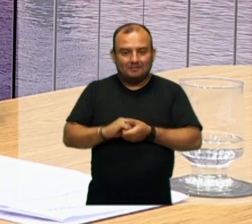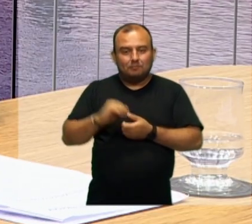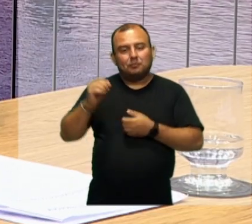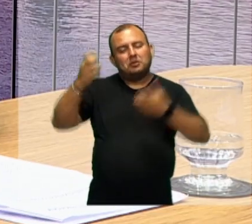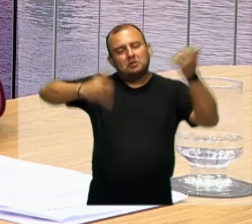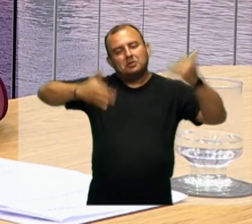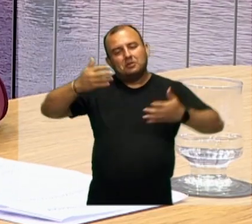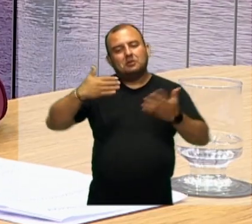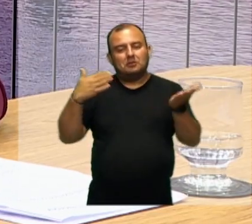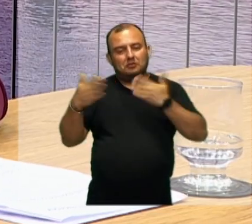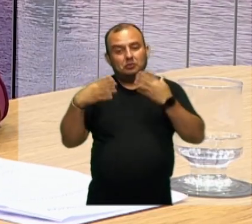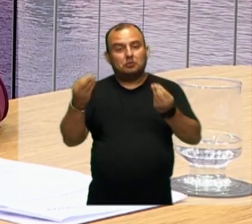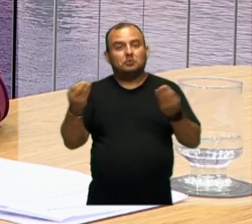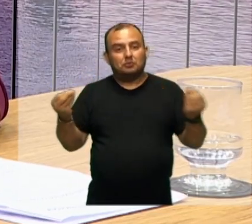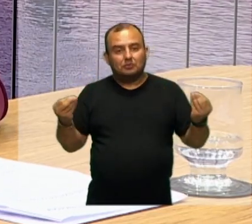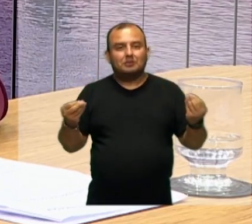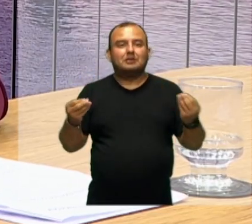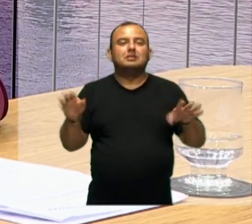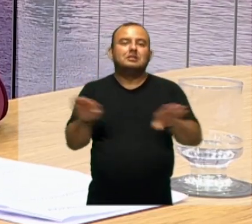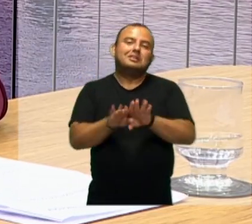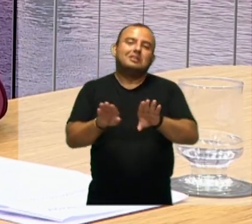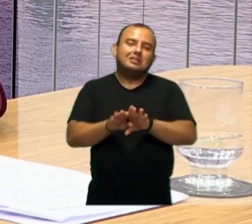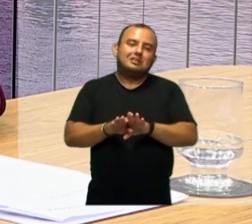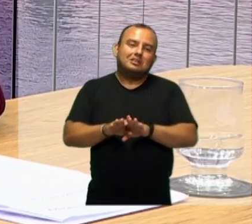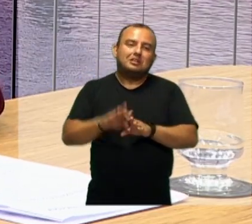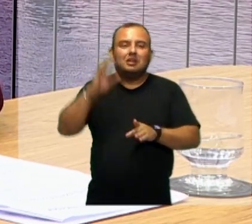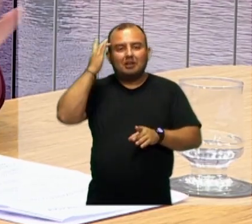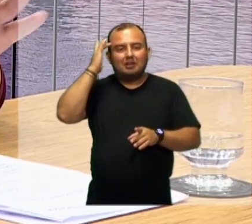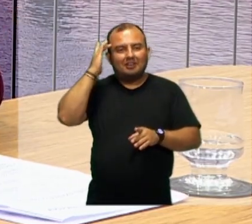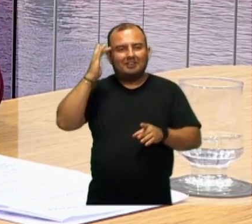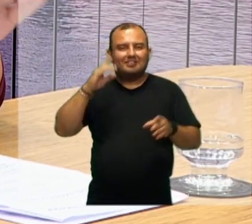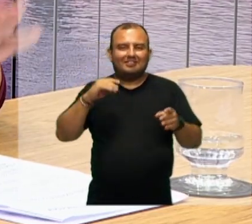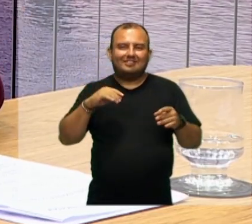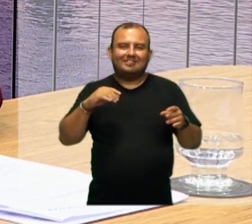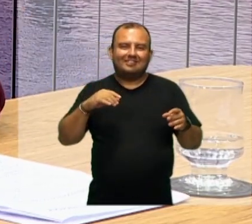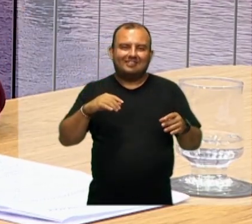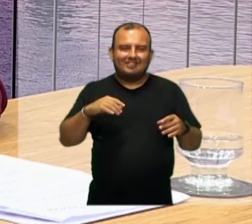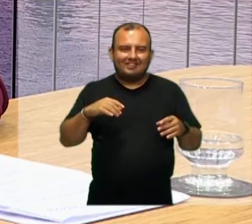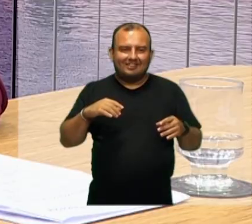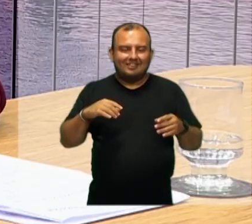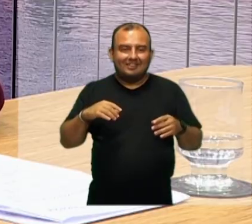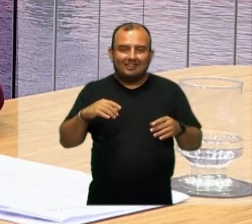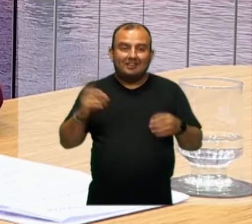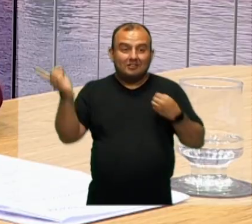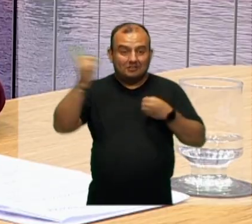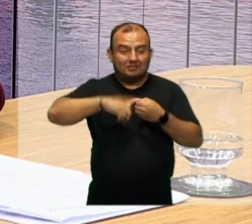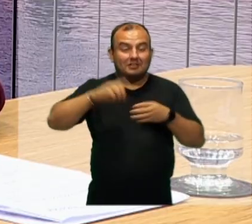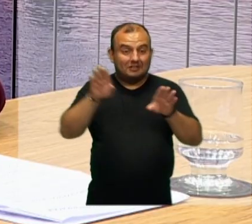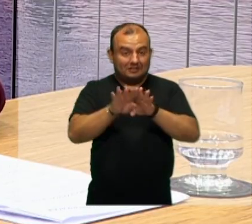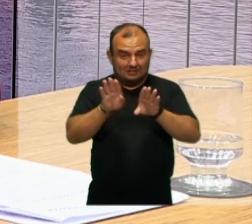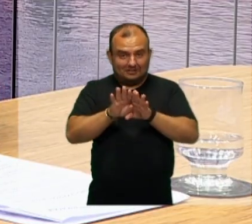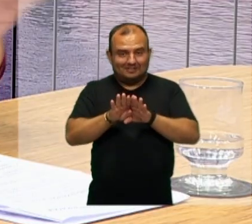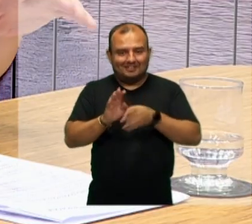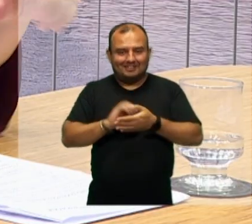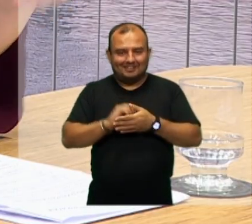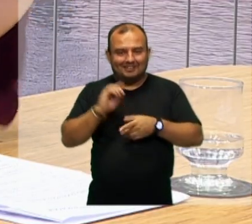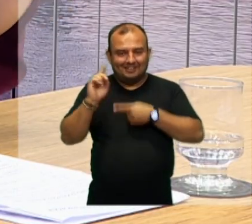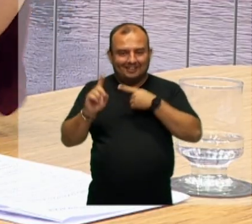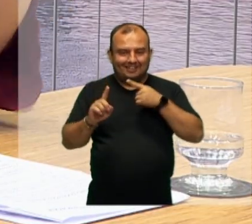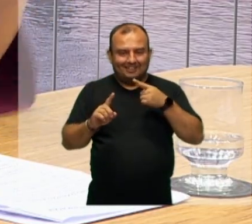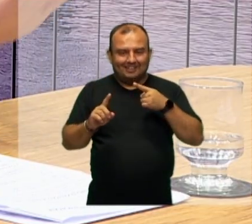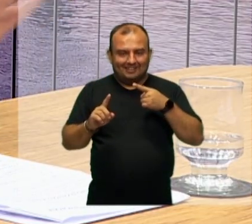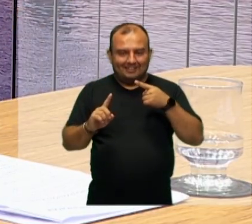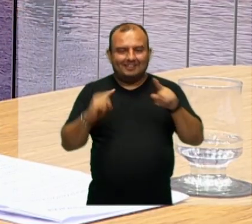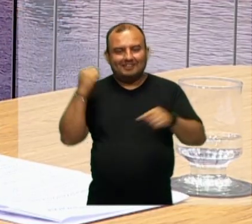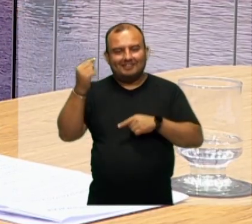muita coisa para conversar ainda, né? E acho que até esses nossos 4 blocos, assim, ele vai ter que voltar aqui, depois que